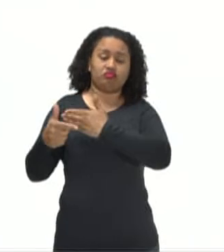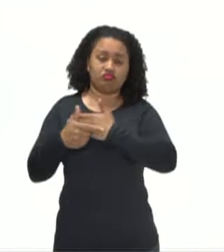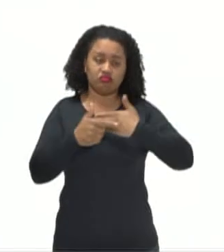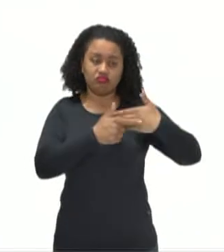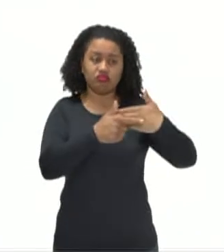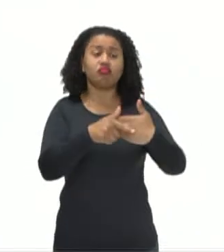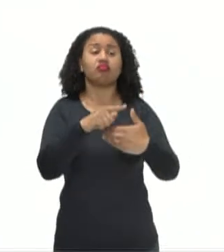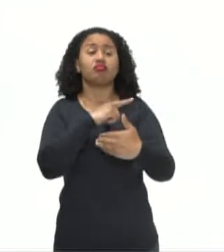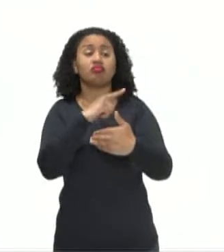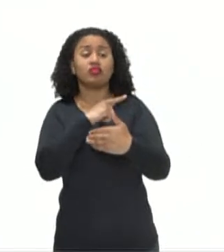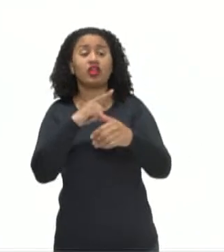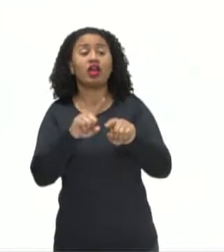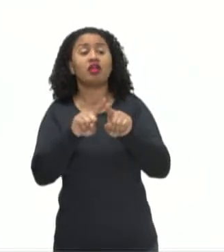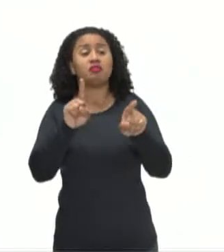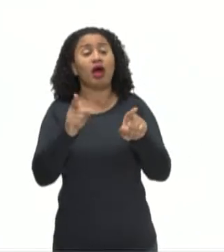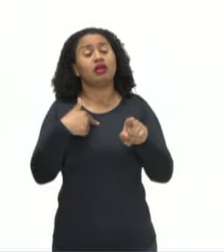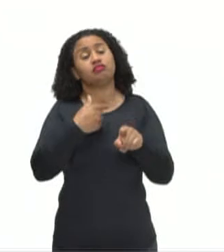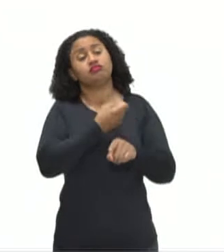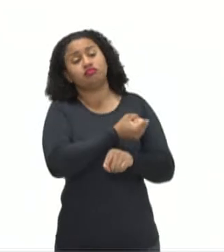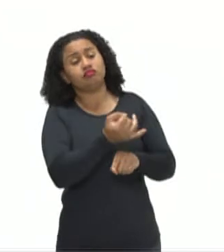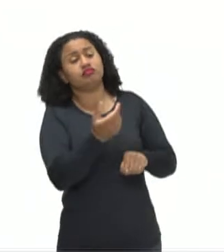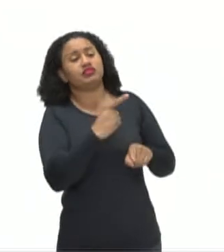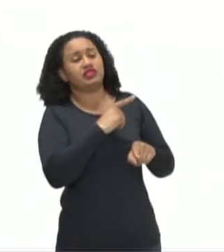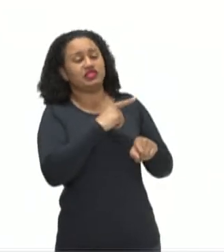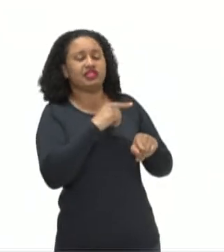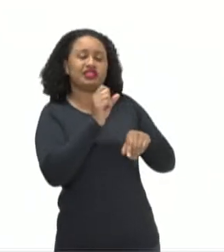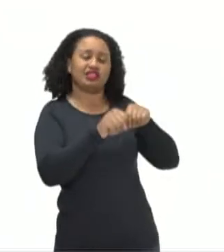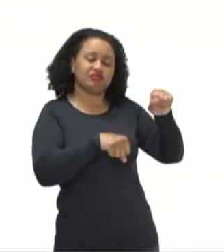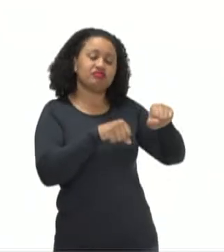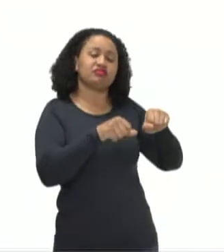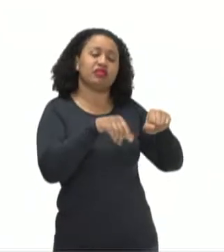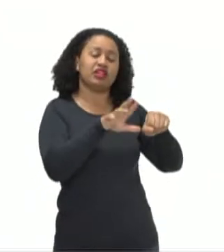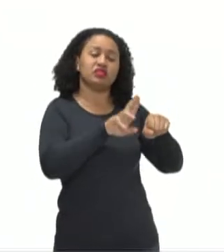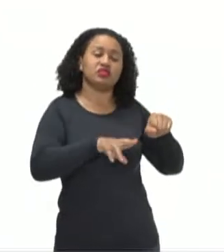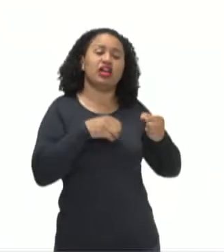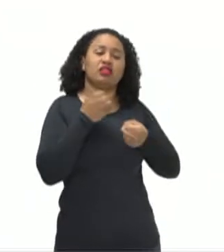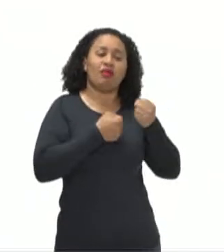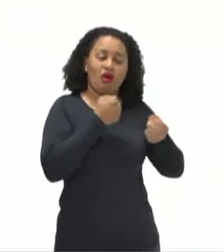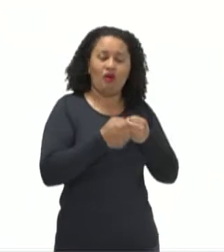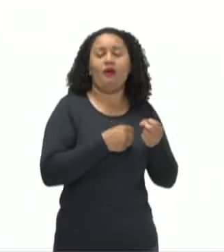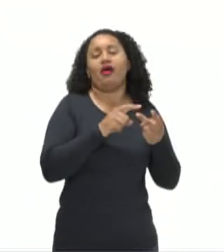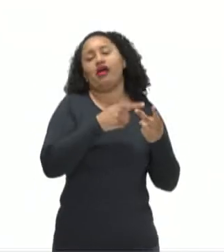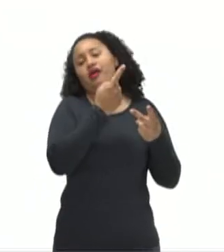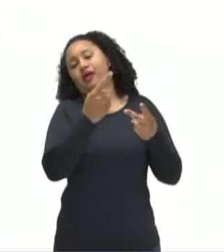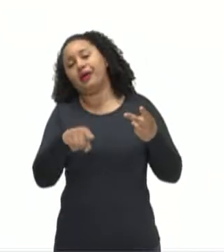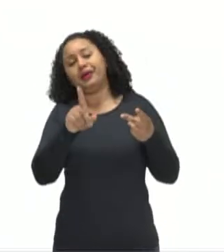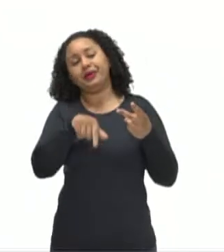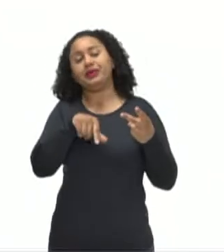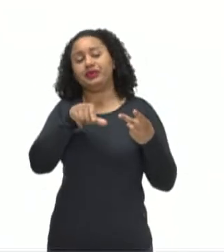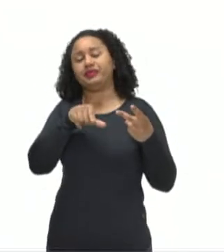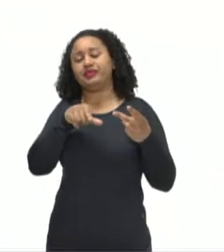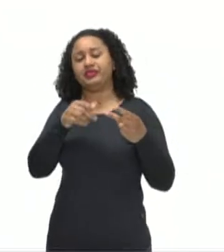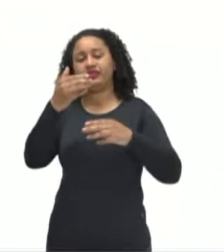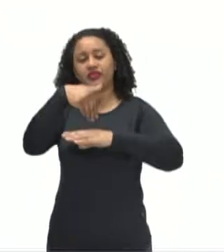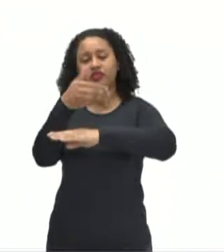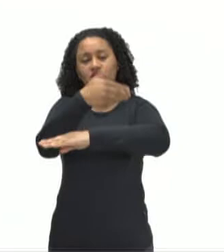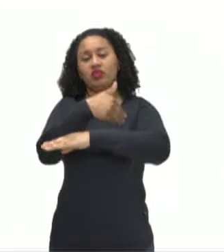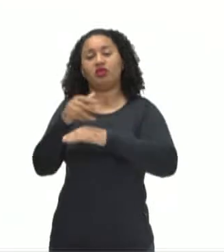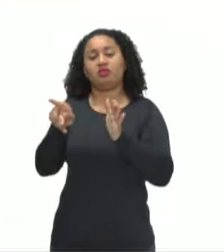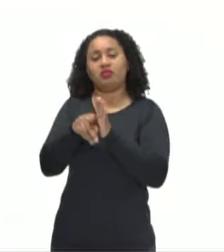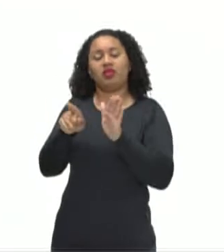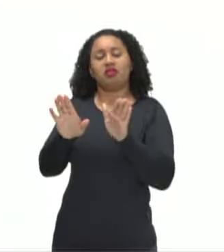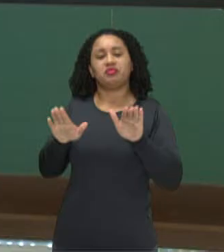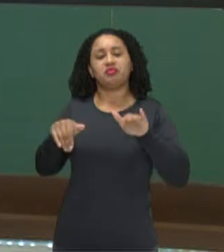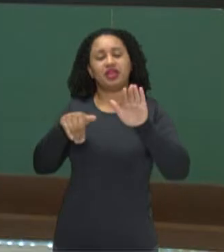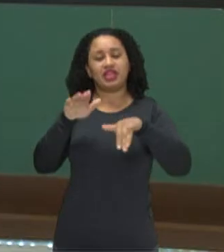como a gente acabou de ver, uns tem a pata ali que é mais utilizada para correr, o outro, o caso do golfinho, mais para